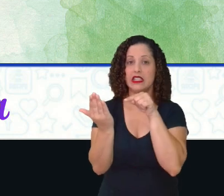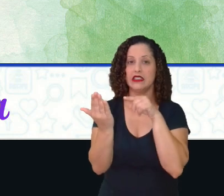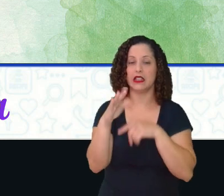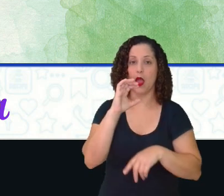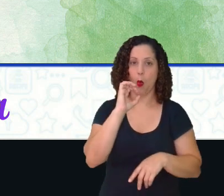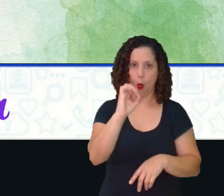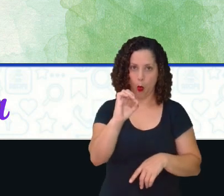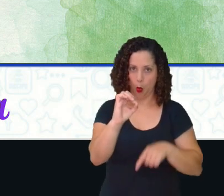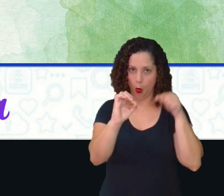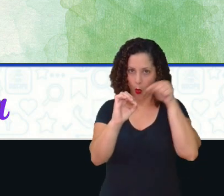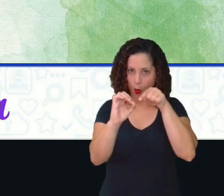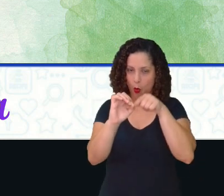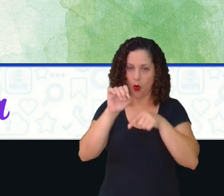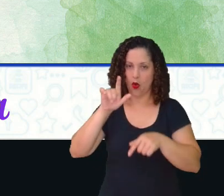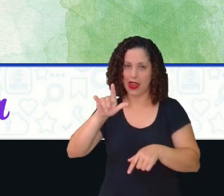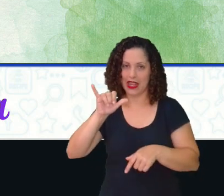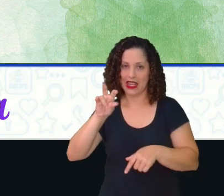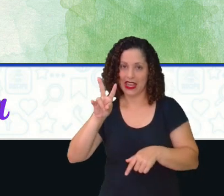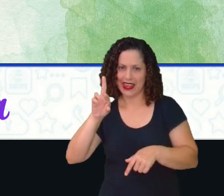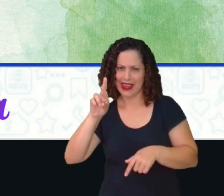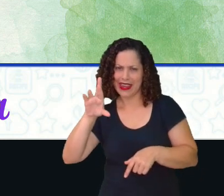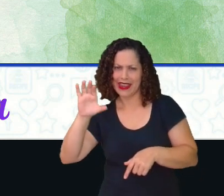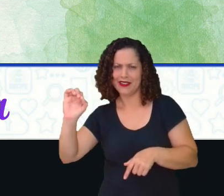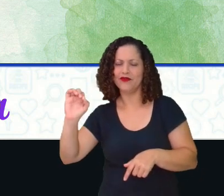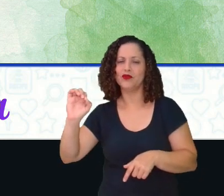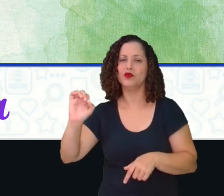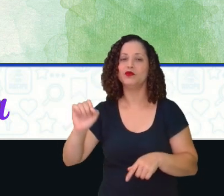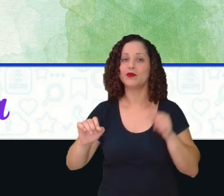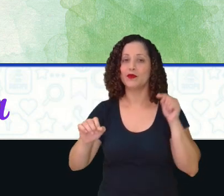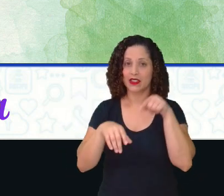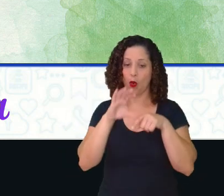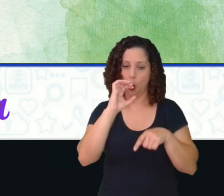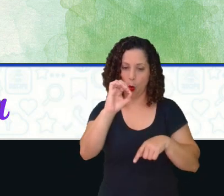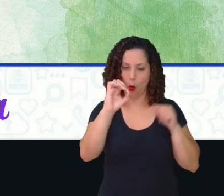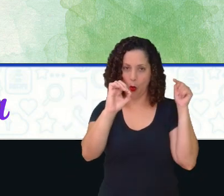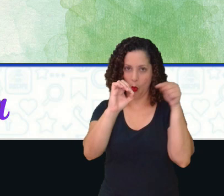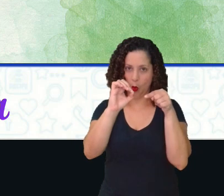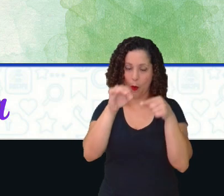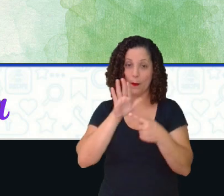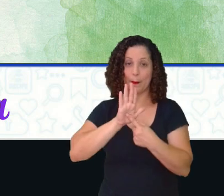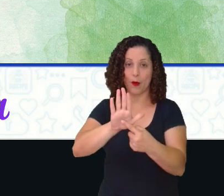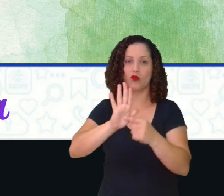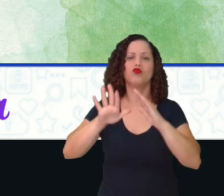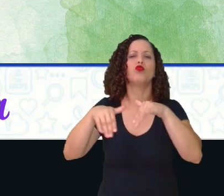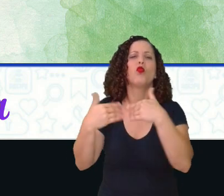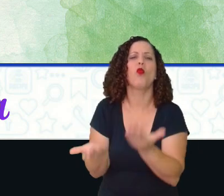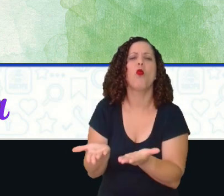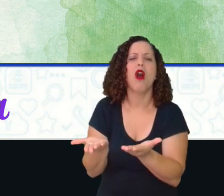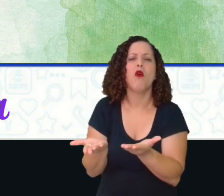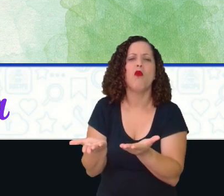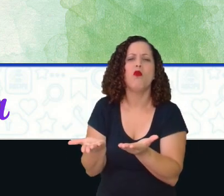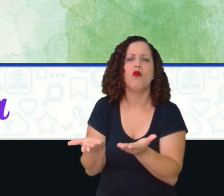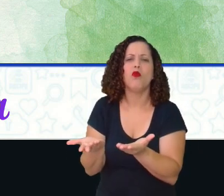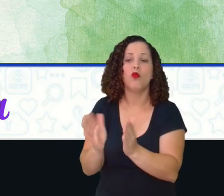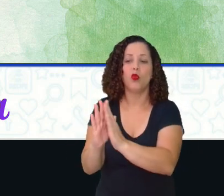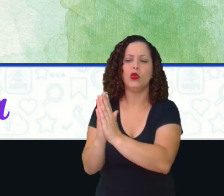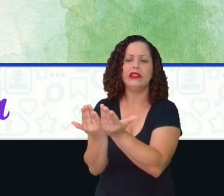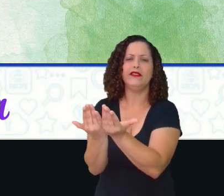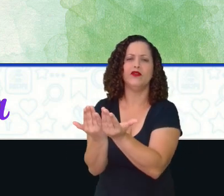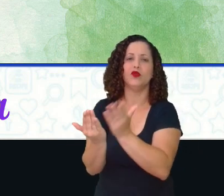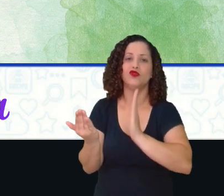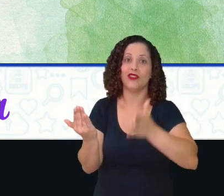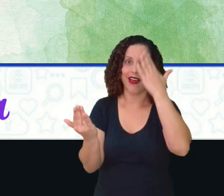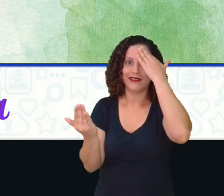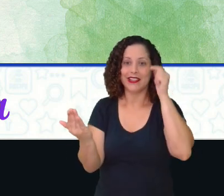o diz exatamente o livro que eu já mencionei com você. Né? Então, exatamente, você já